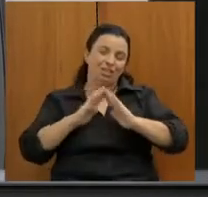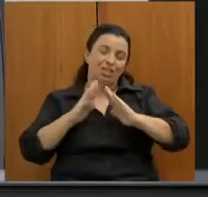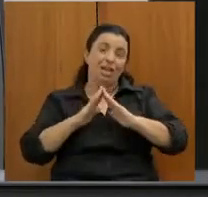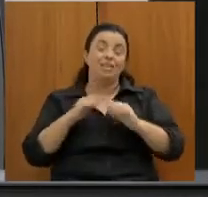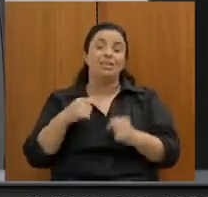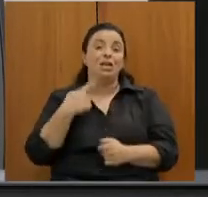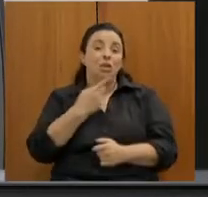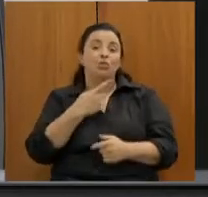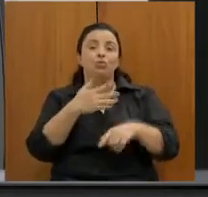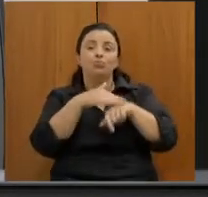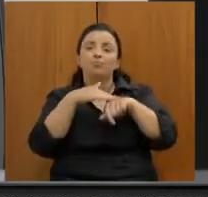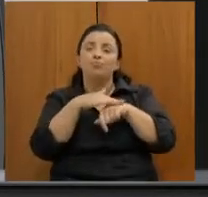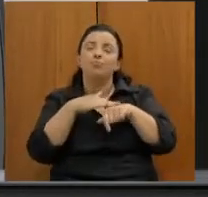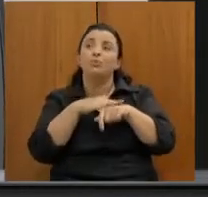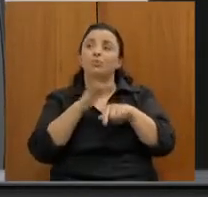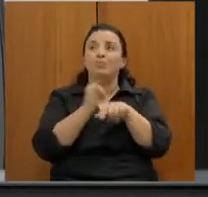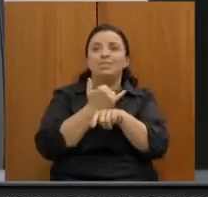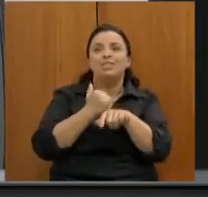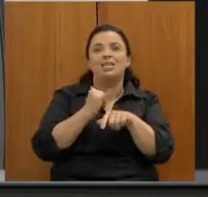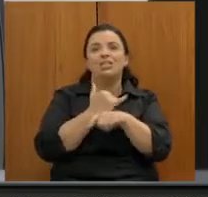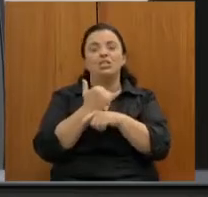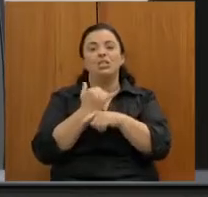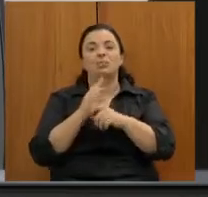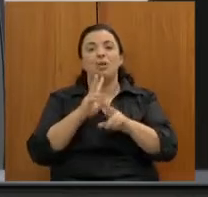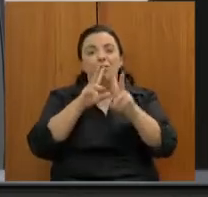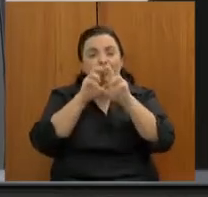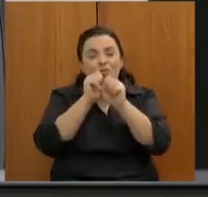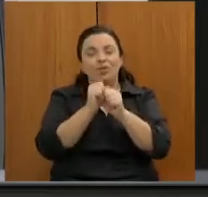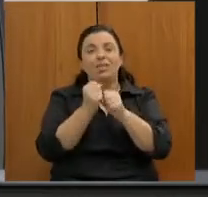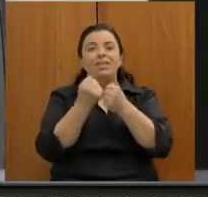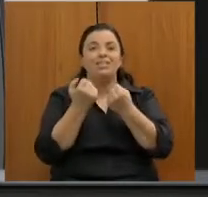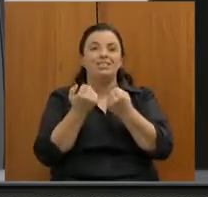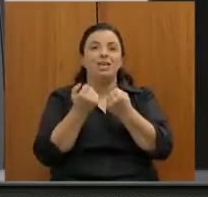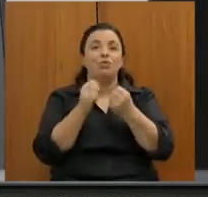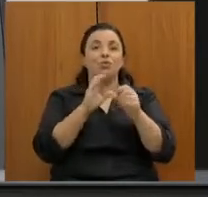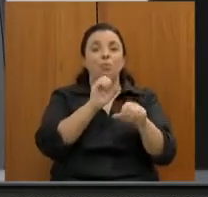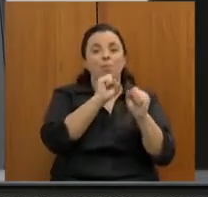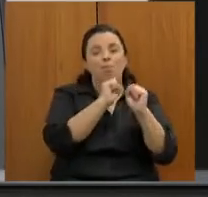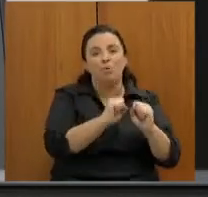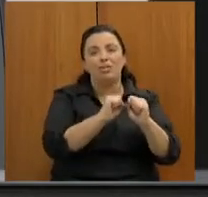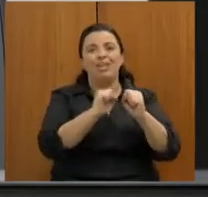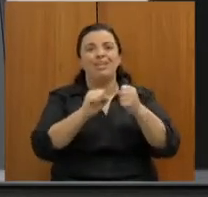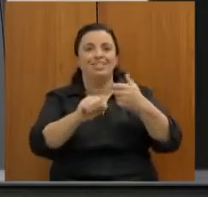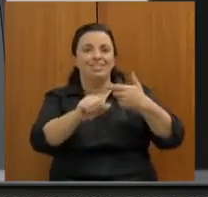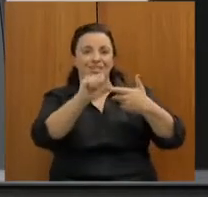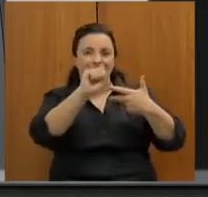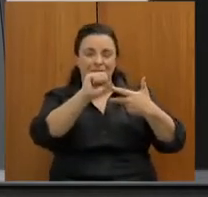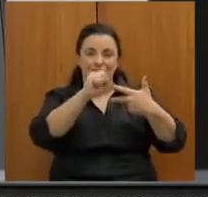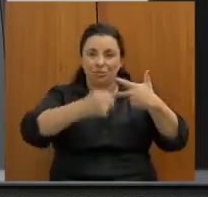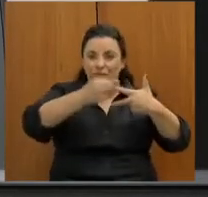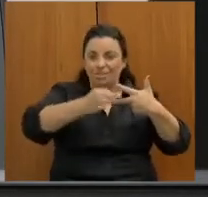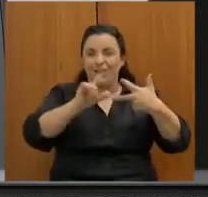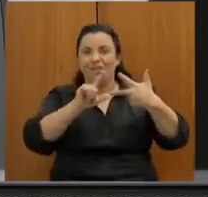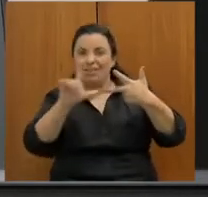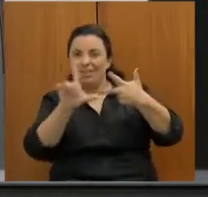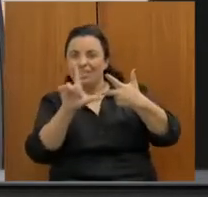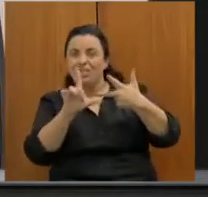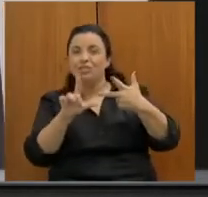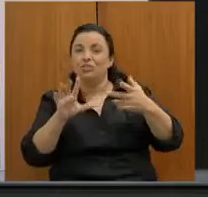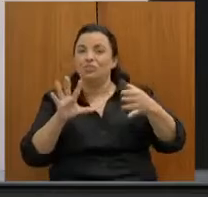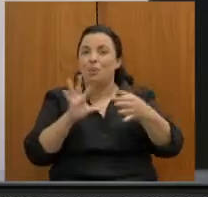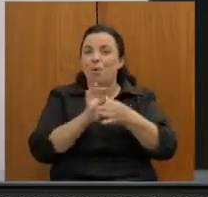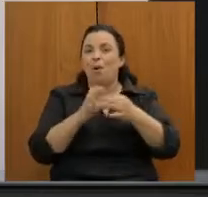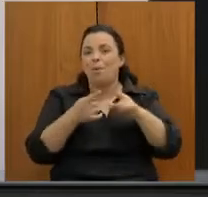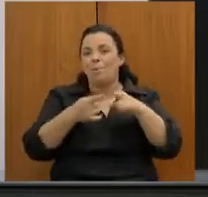estratégias para fortalecer né esses vínculos e as parcerias entre os poderes então eu tô reafirmando aqui nosso compromisso disponibilidade para